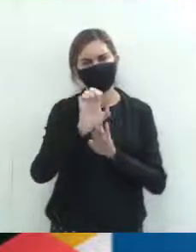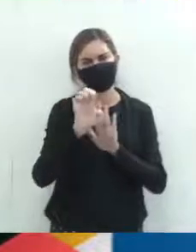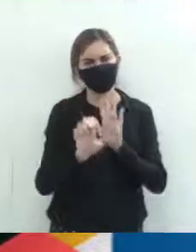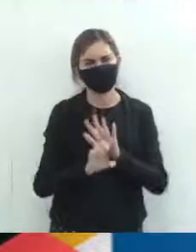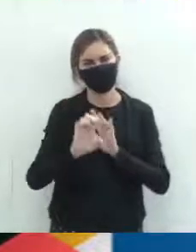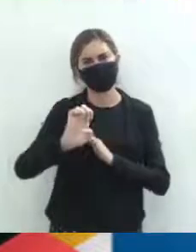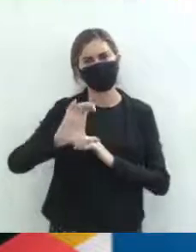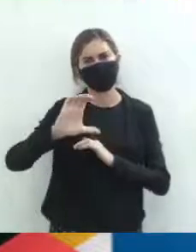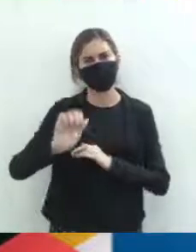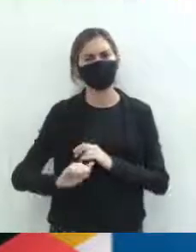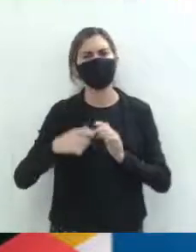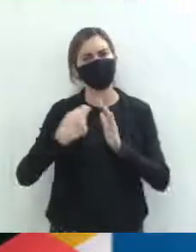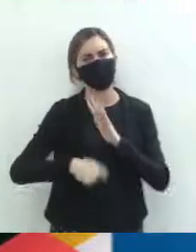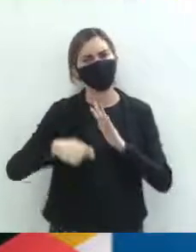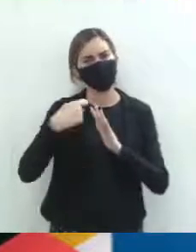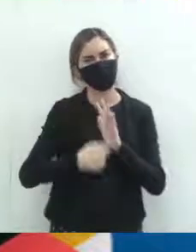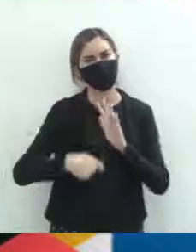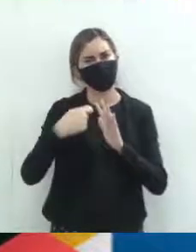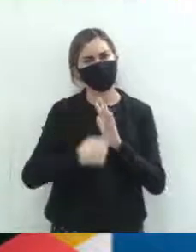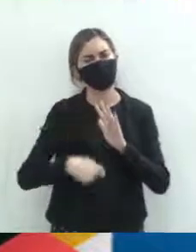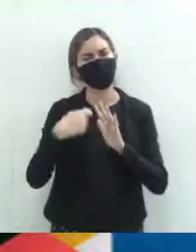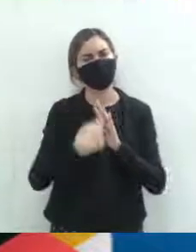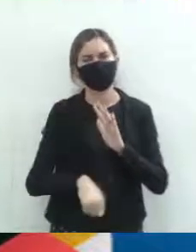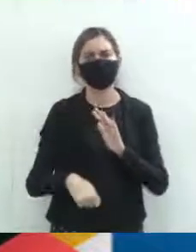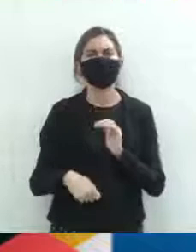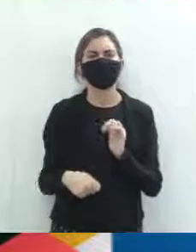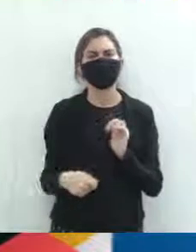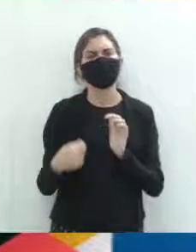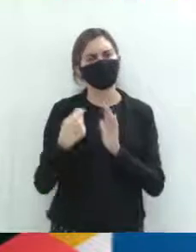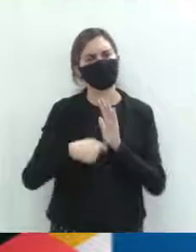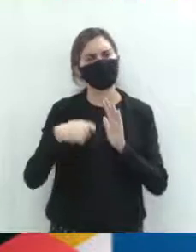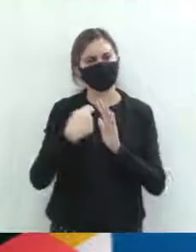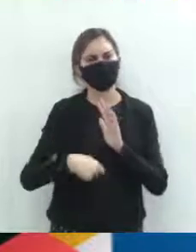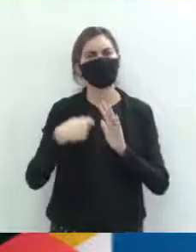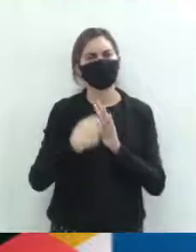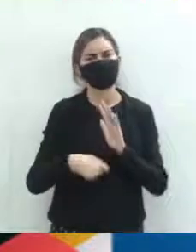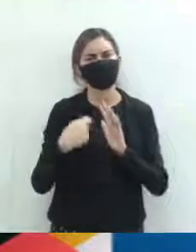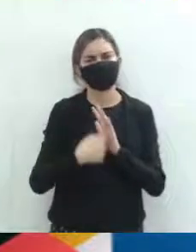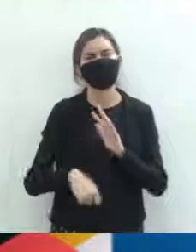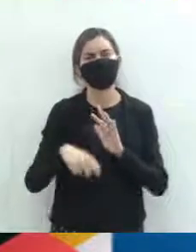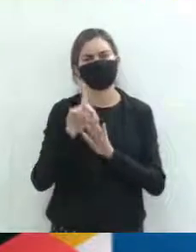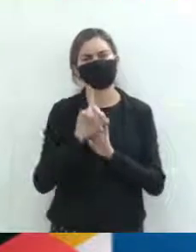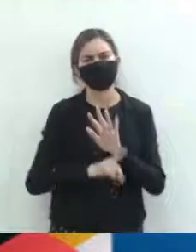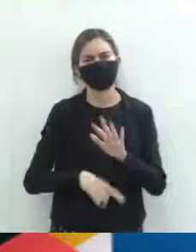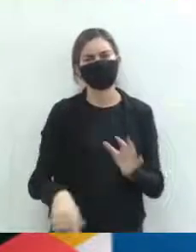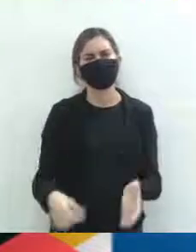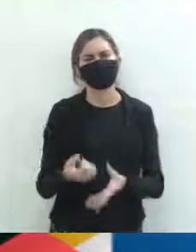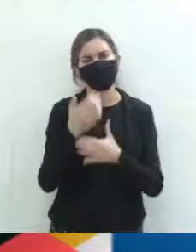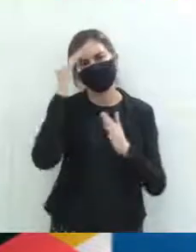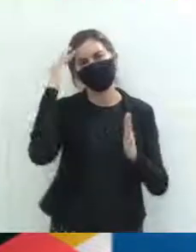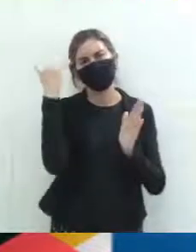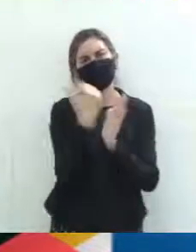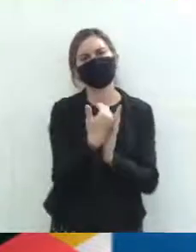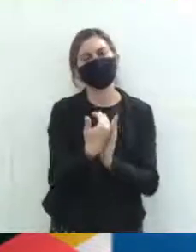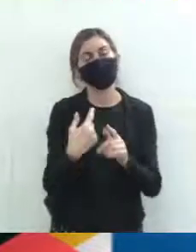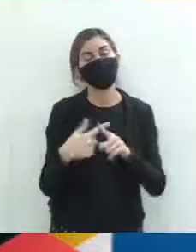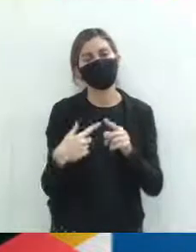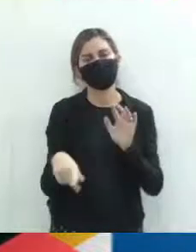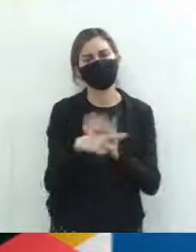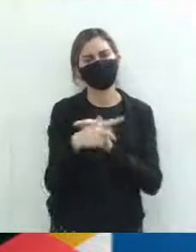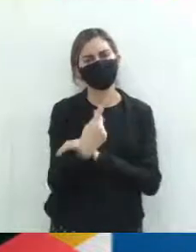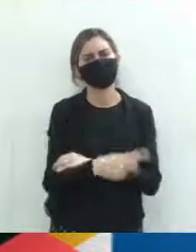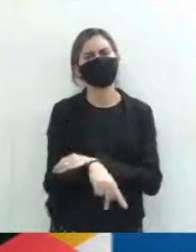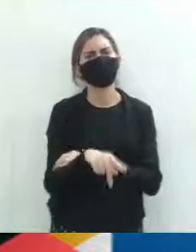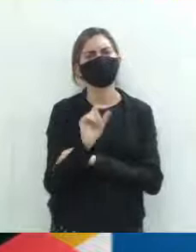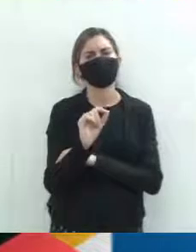uma luta para que esses direitos sejam cumpridos, porque eles fazem parte,